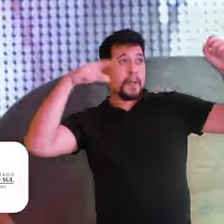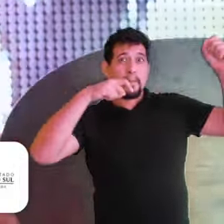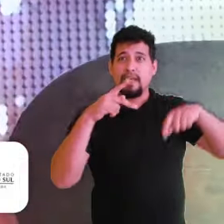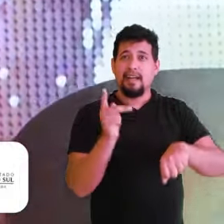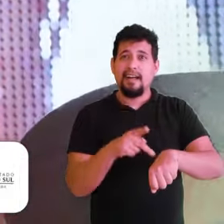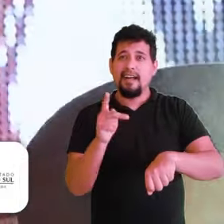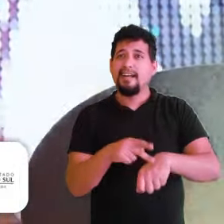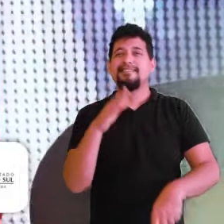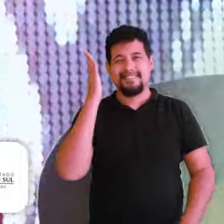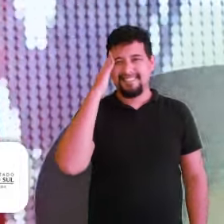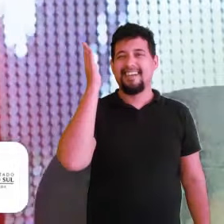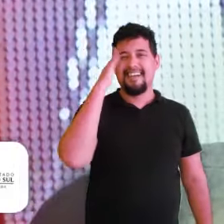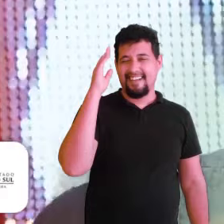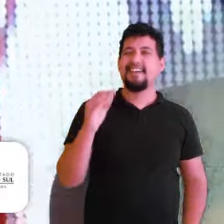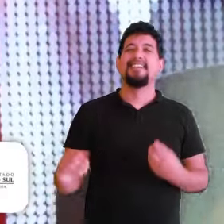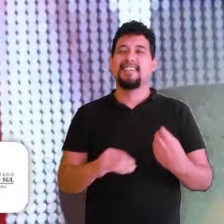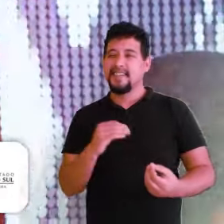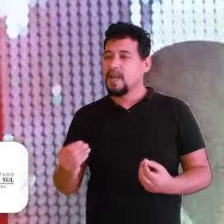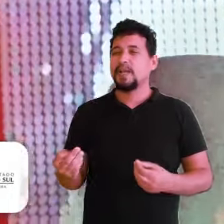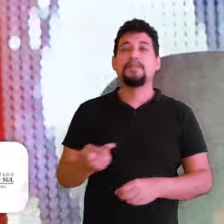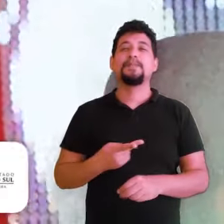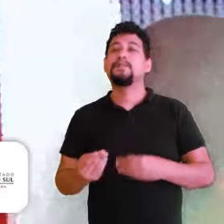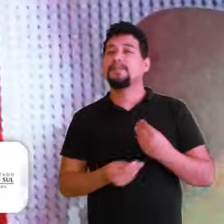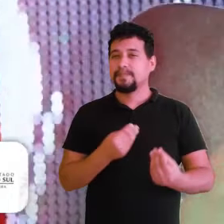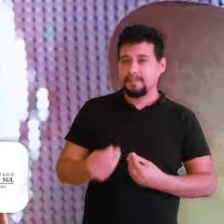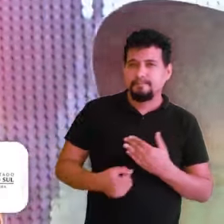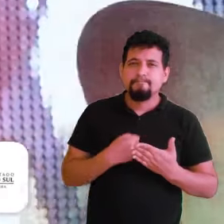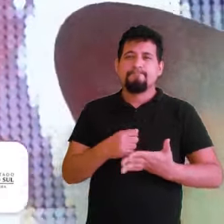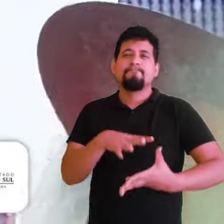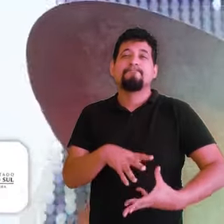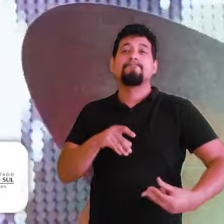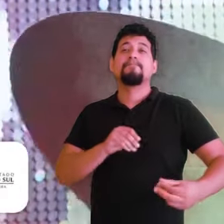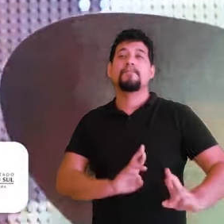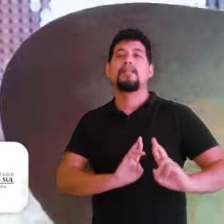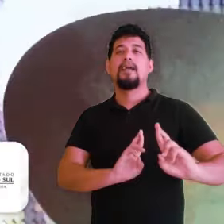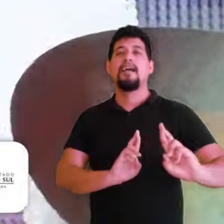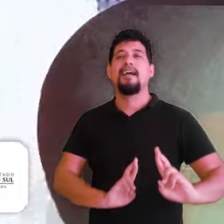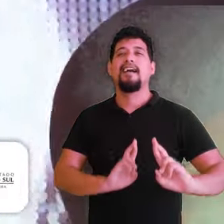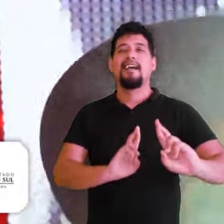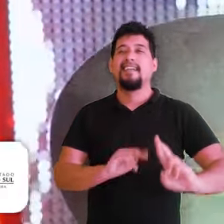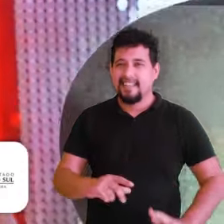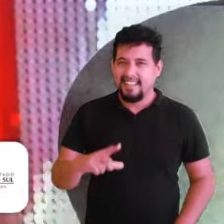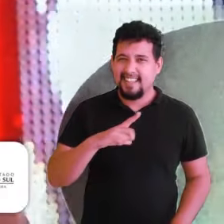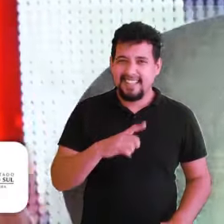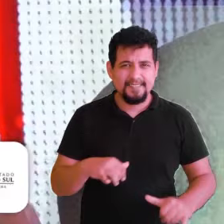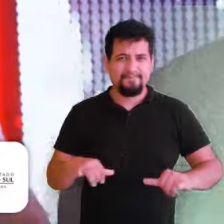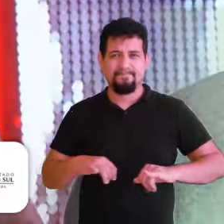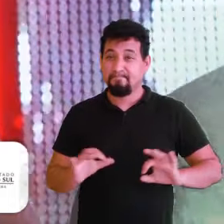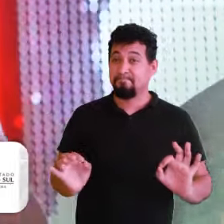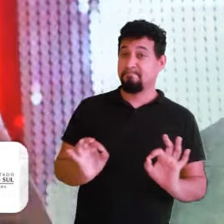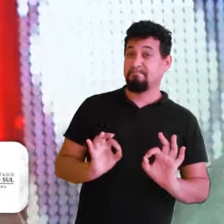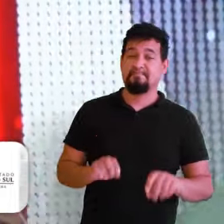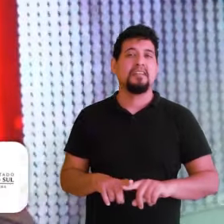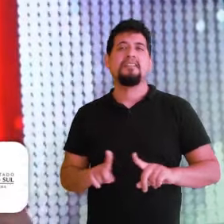beliscando couro. Levo na alma esperança de hoje em plenar um namoro. E um trezoitão da